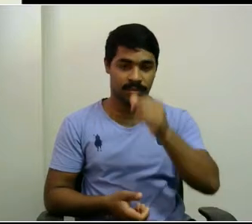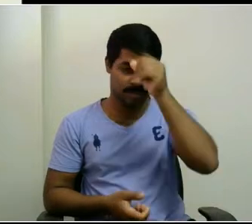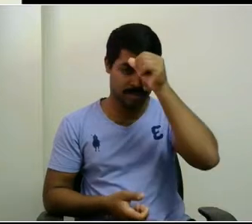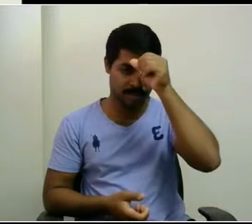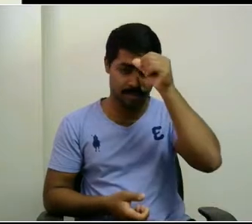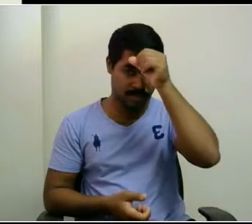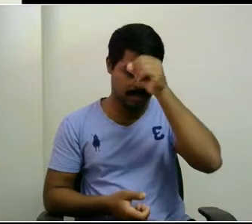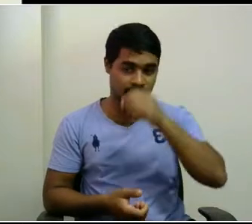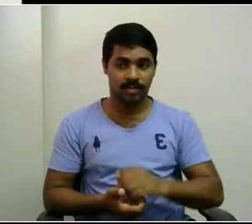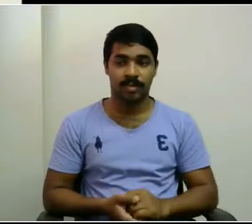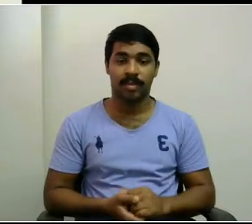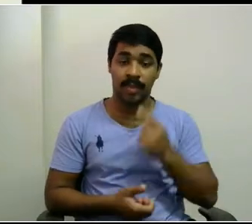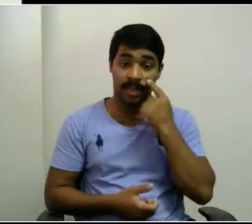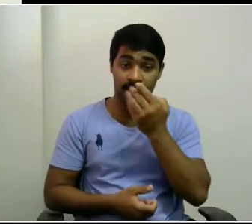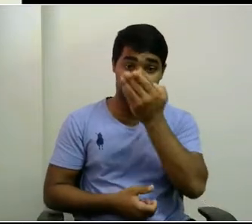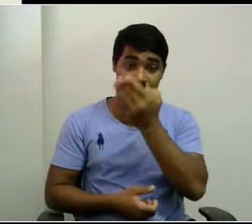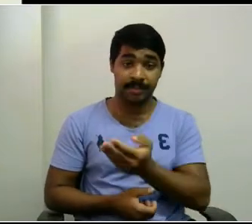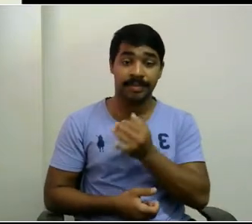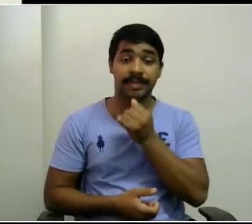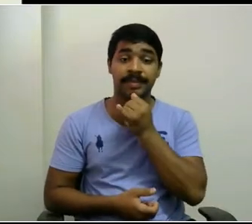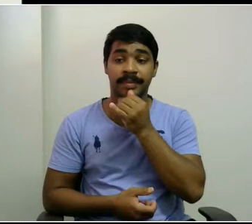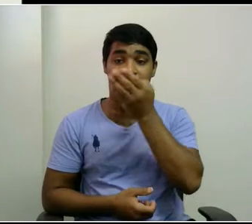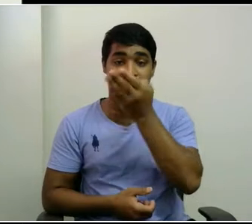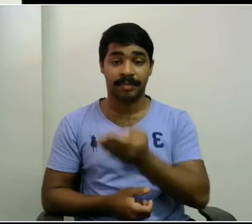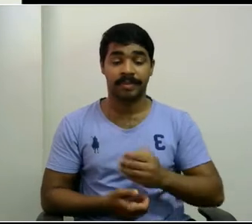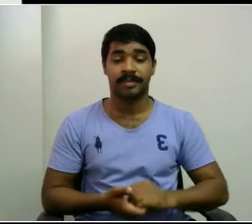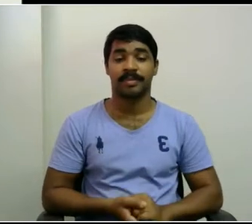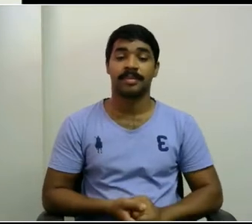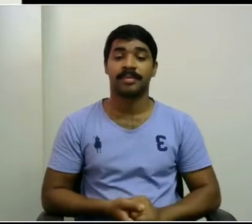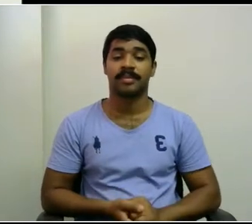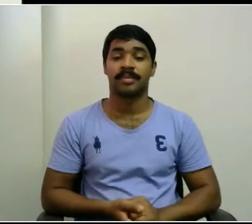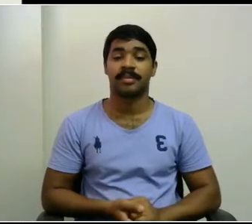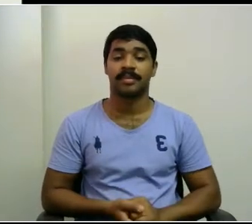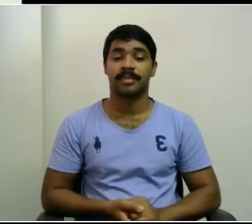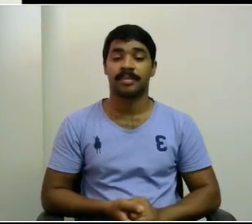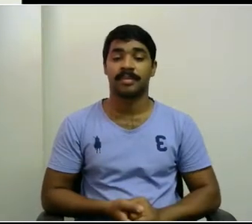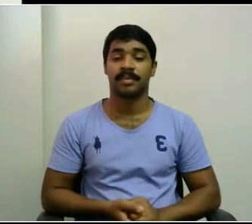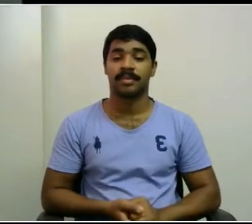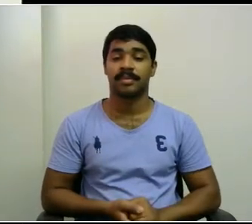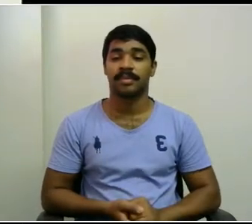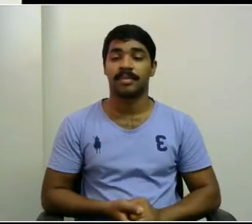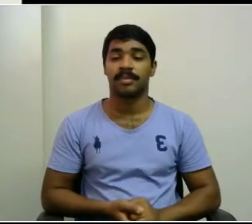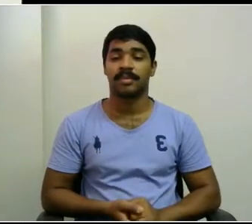Ó, esses são nossos exemplos, a gente vai resolver todos eles, né? Então vamos começar devagar.